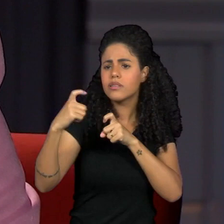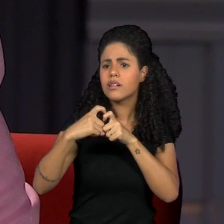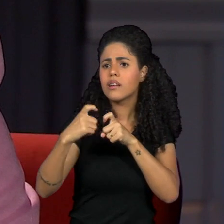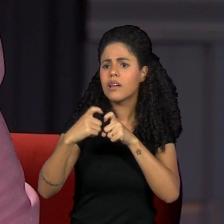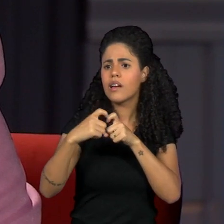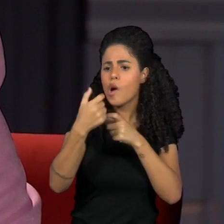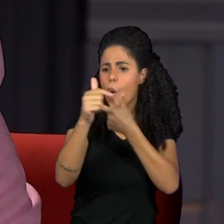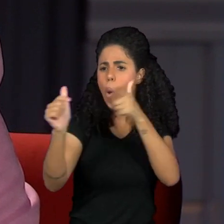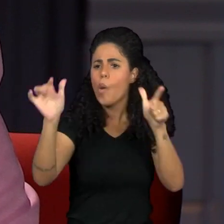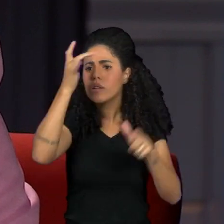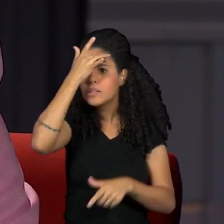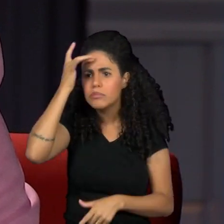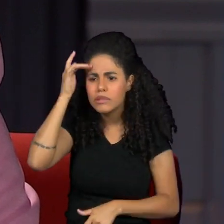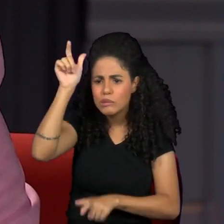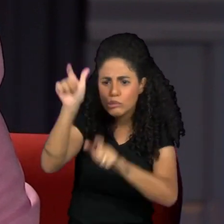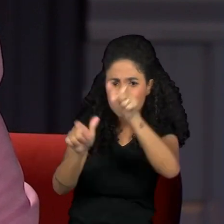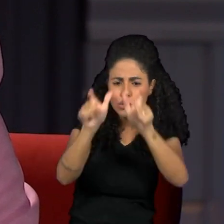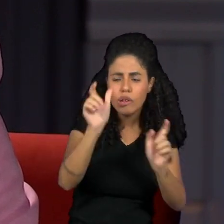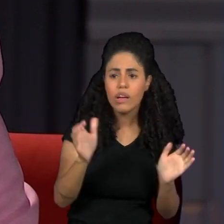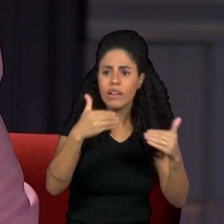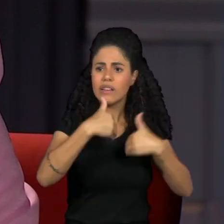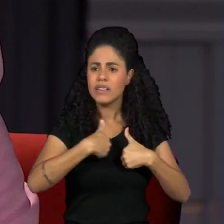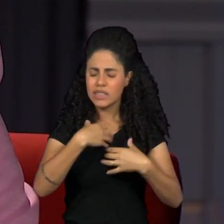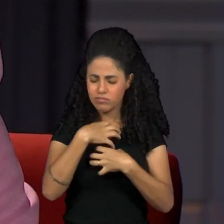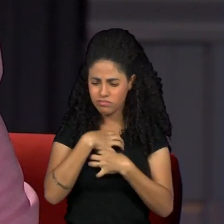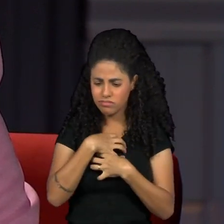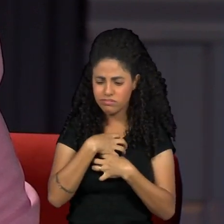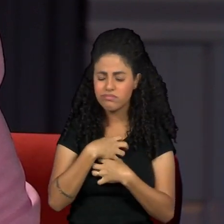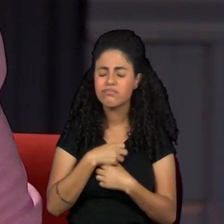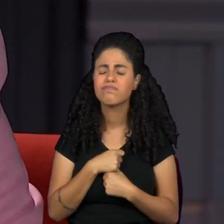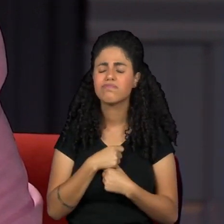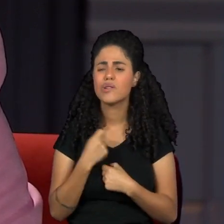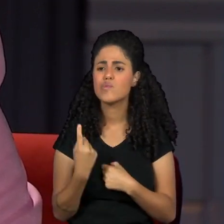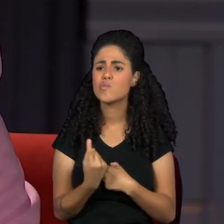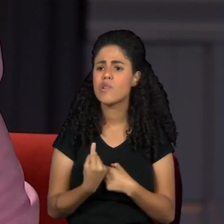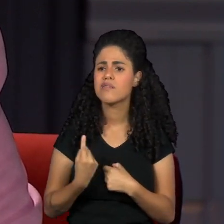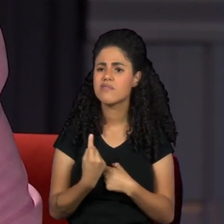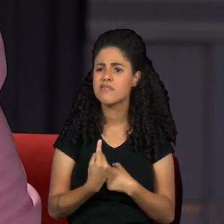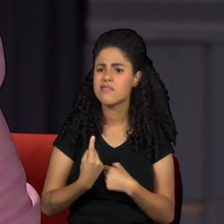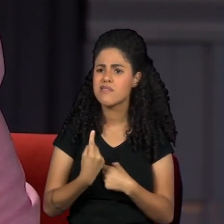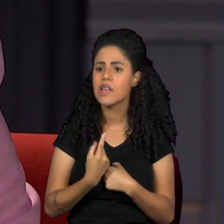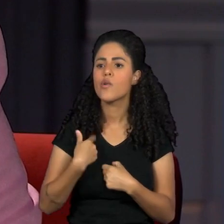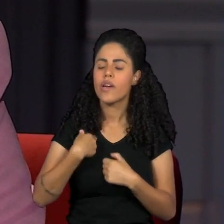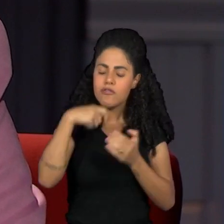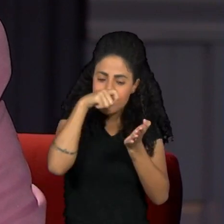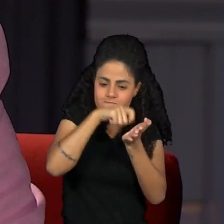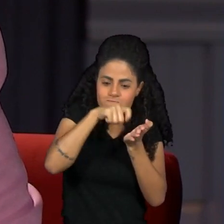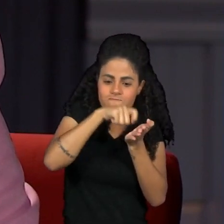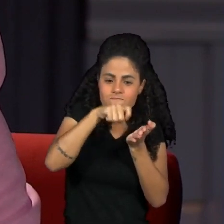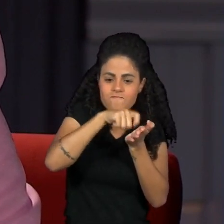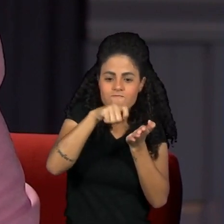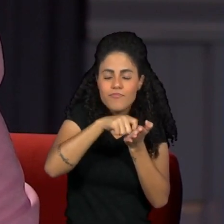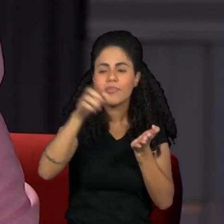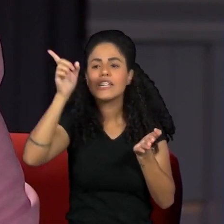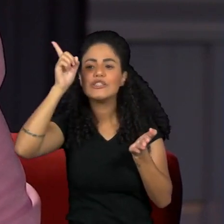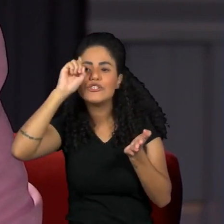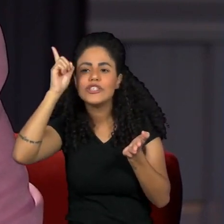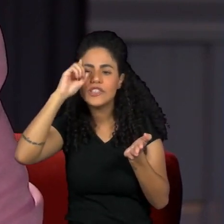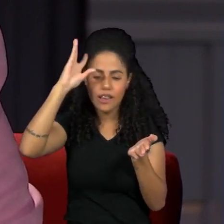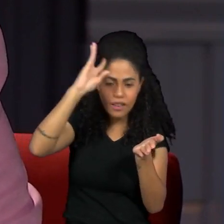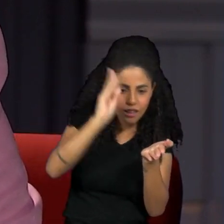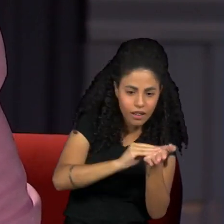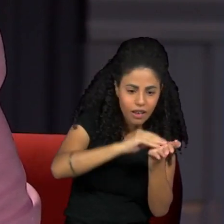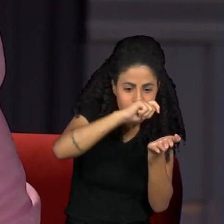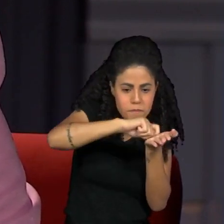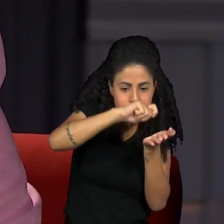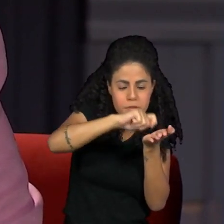outros autistas se sintam da mesma forma que eu estou me sentindo agora. Então, eu vou fazer um diário para contar as minhas vivências, para